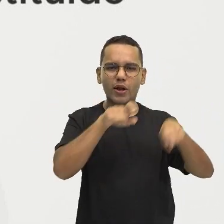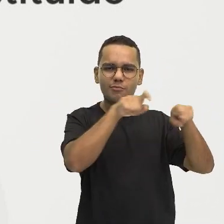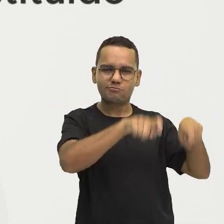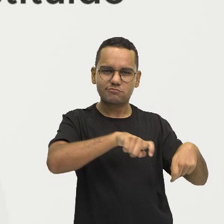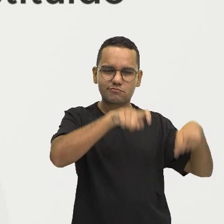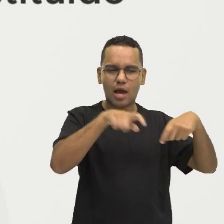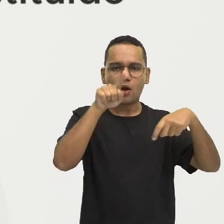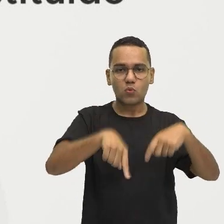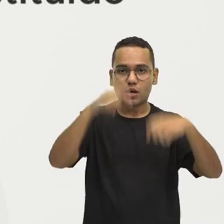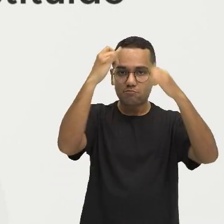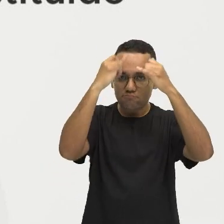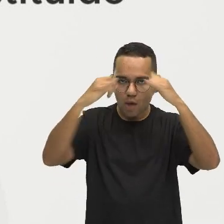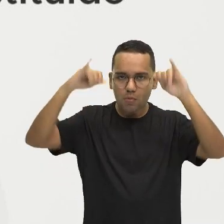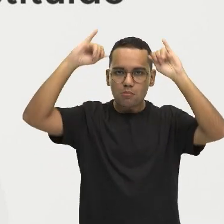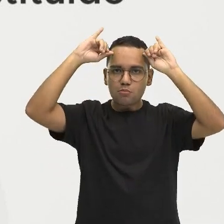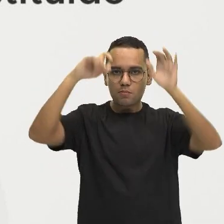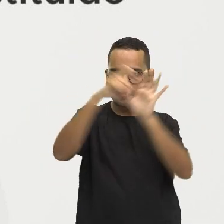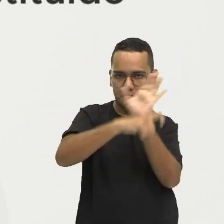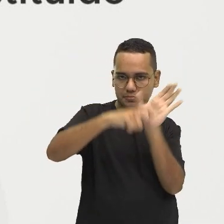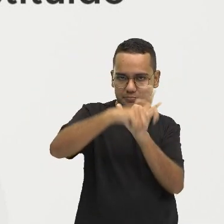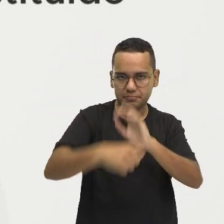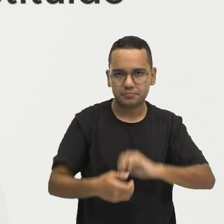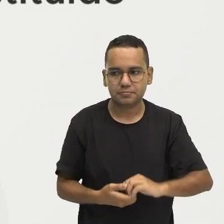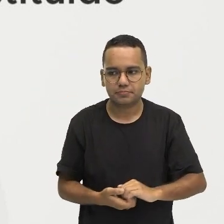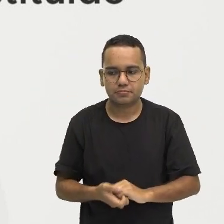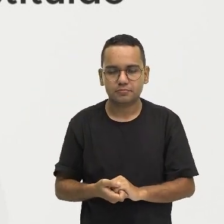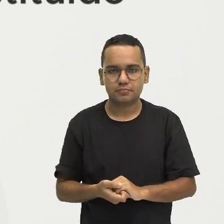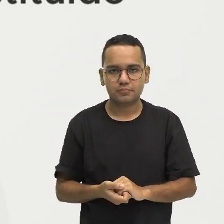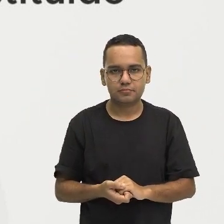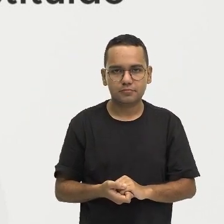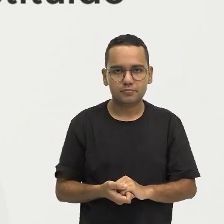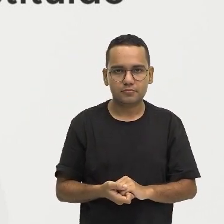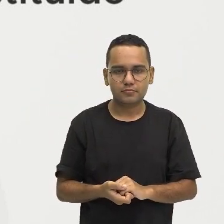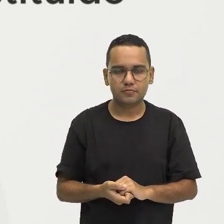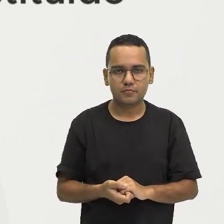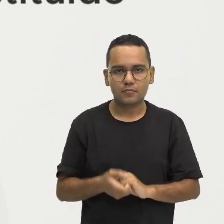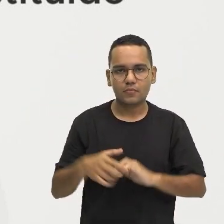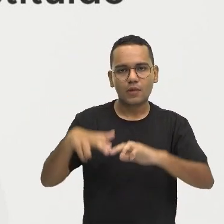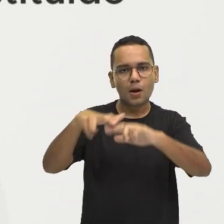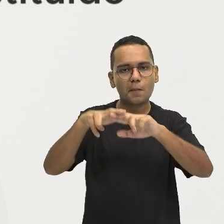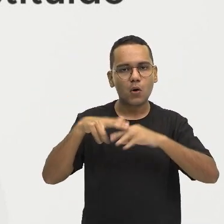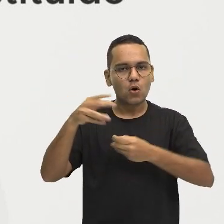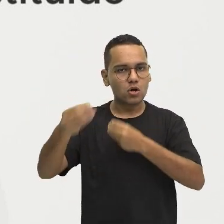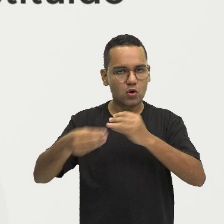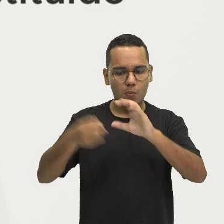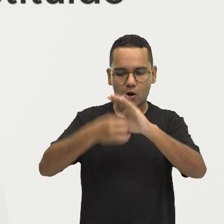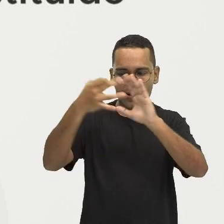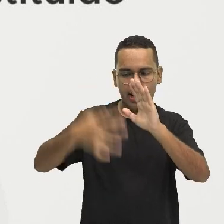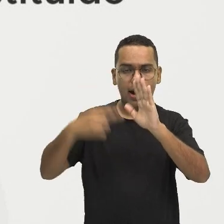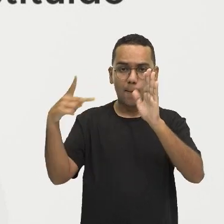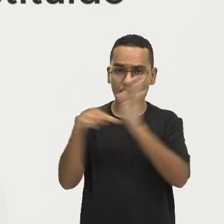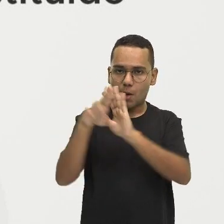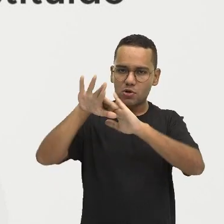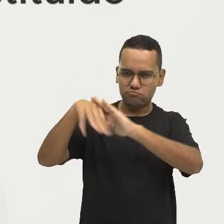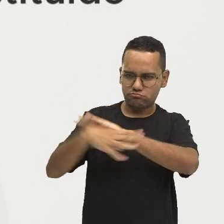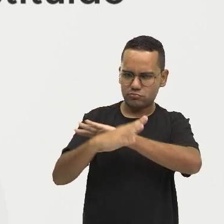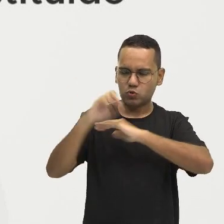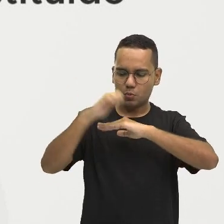aproveitado aí essas características dos pampas, né? Então como já é ali uma